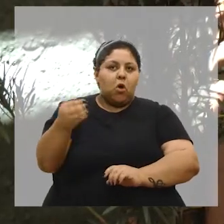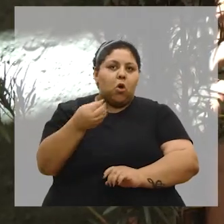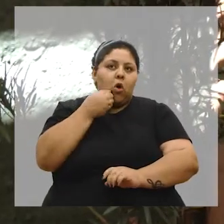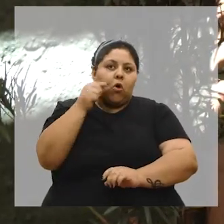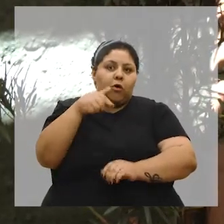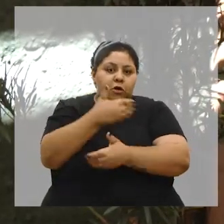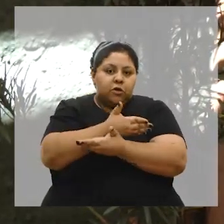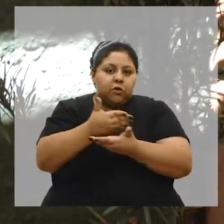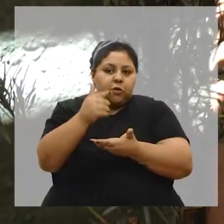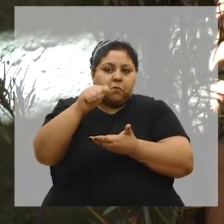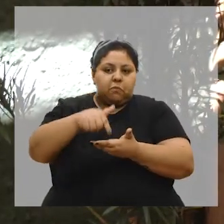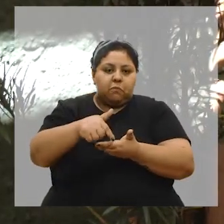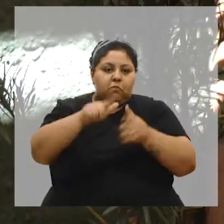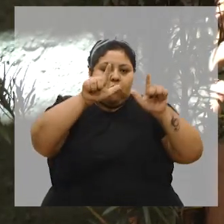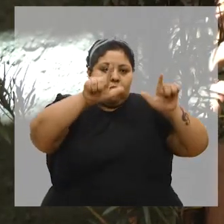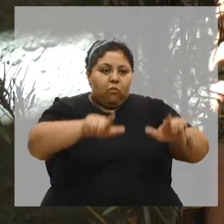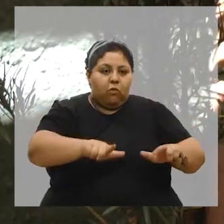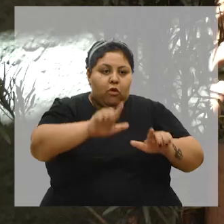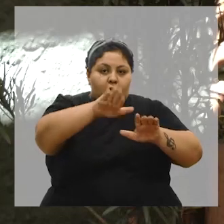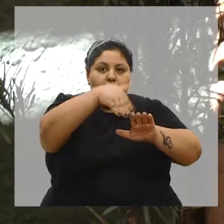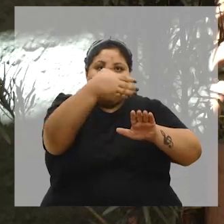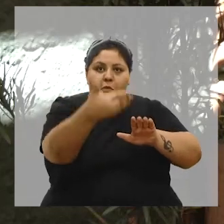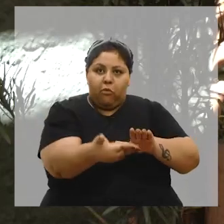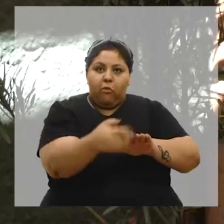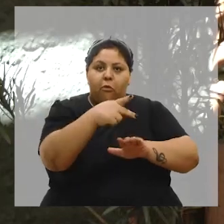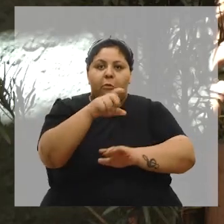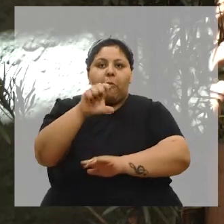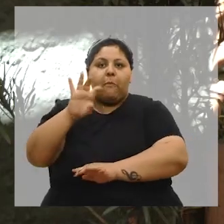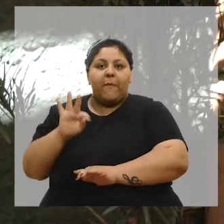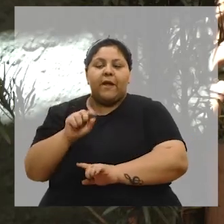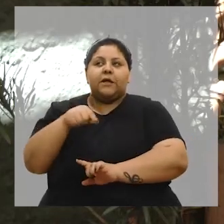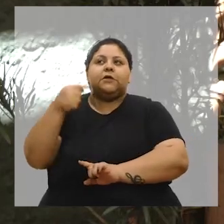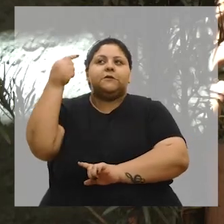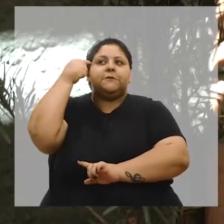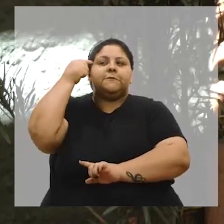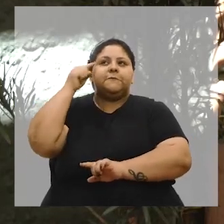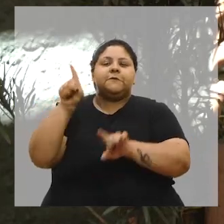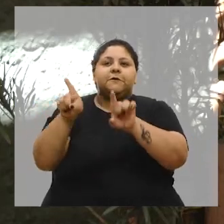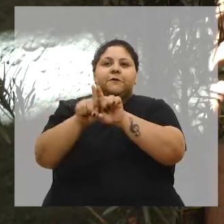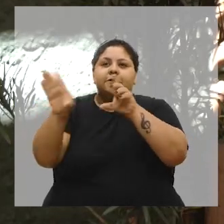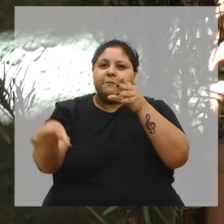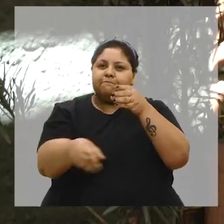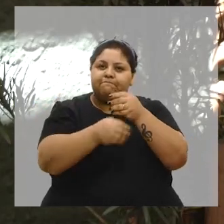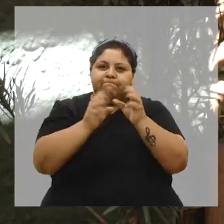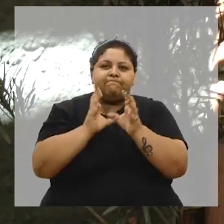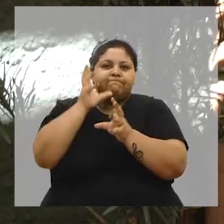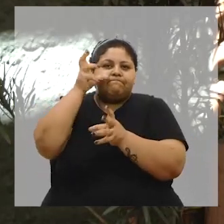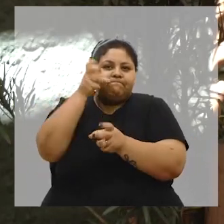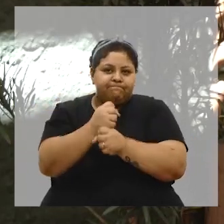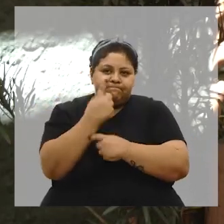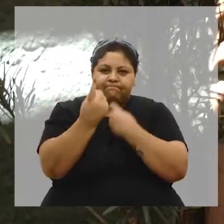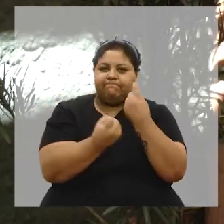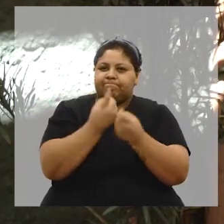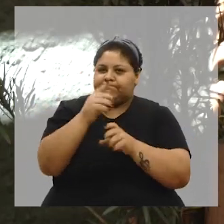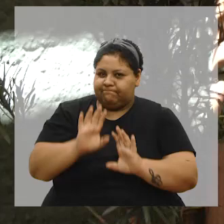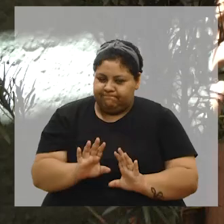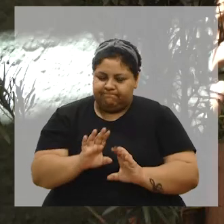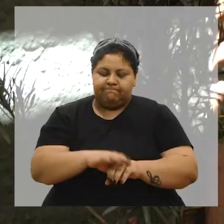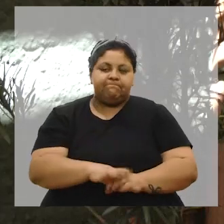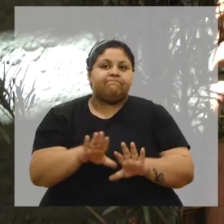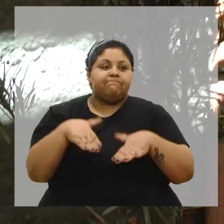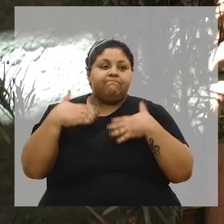aqui nessa área externa uma área pet friendly, então o que a gente pensou? Em também agregar aos animaizinhos alguma coisa,